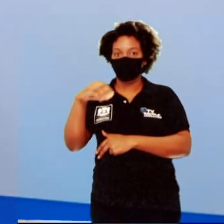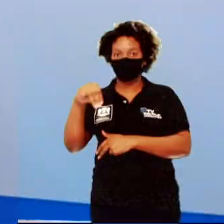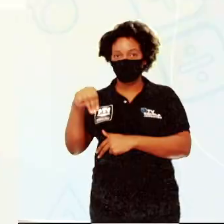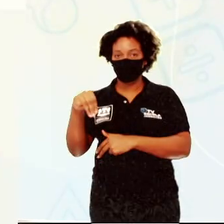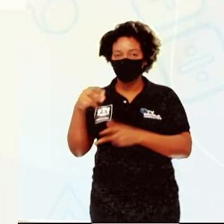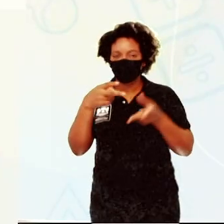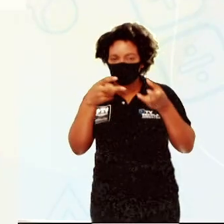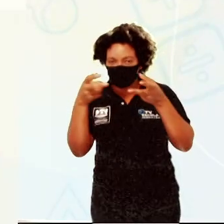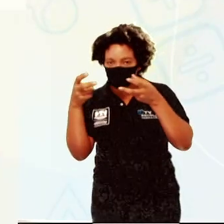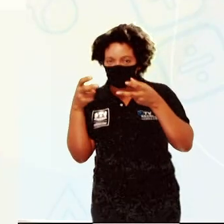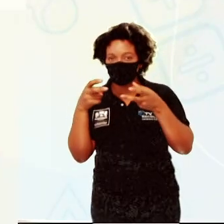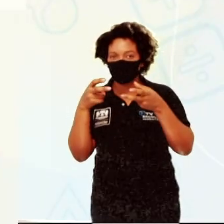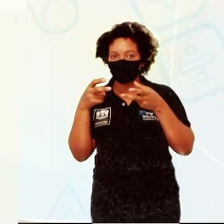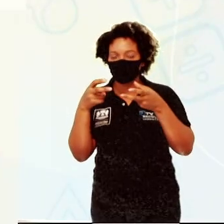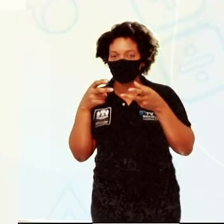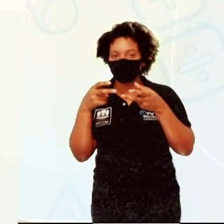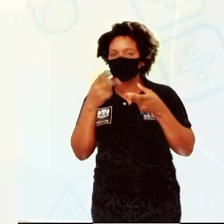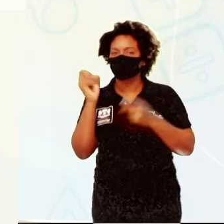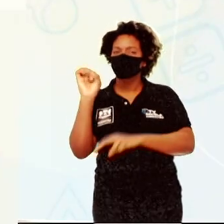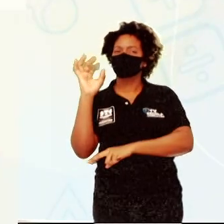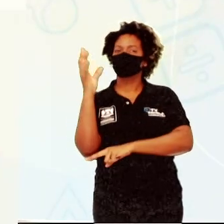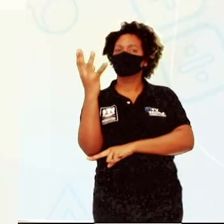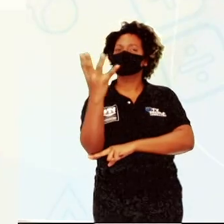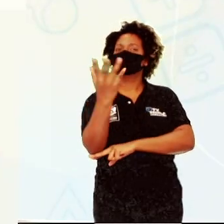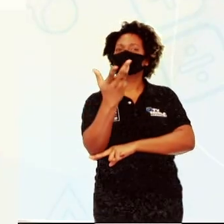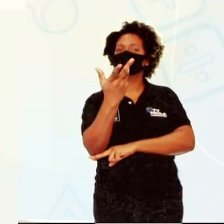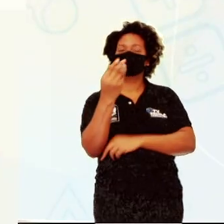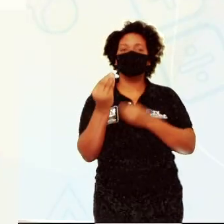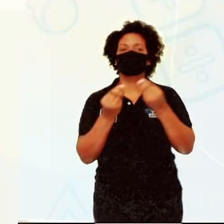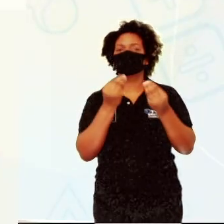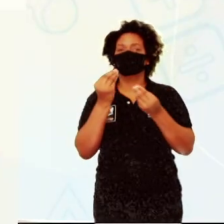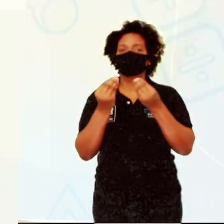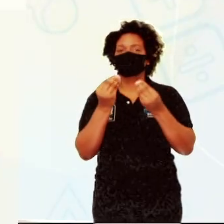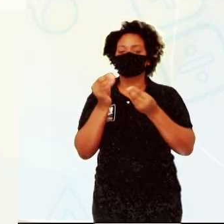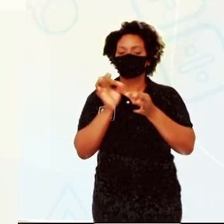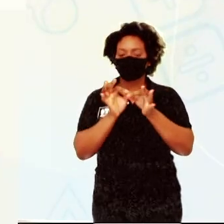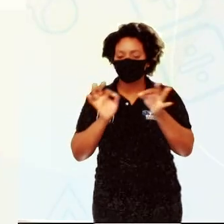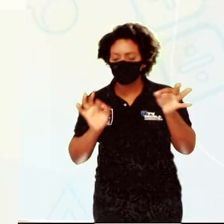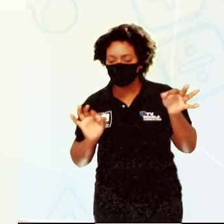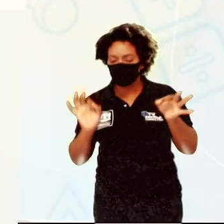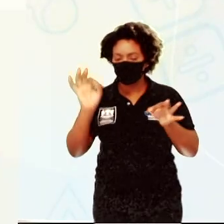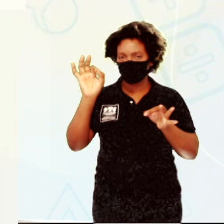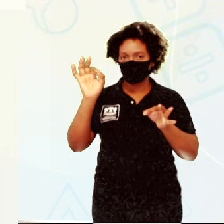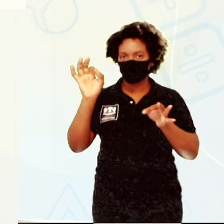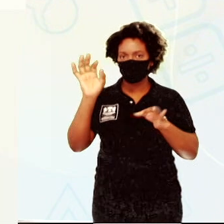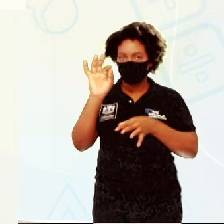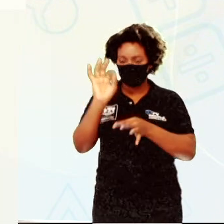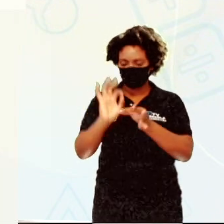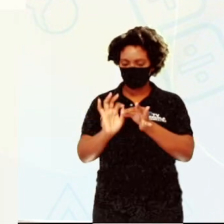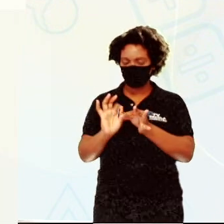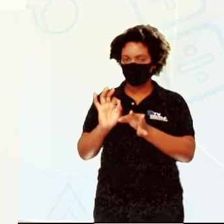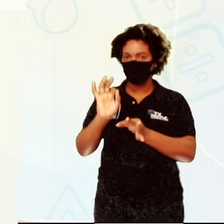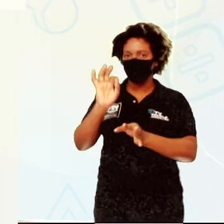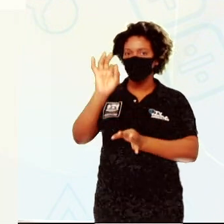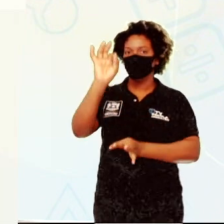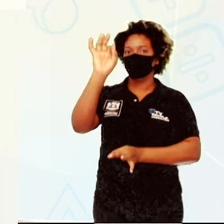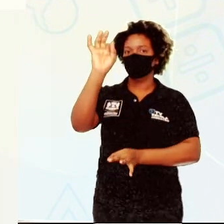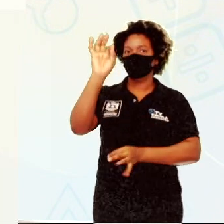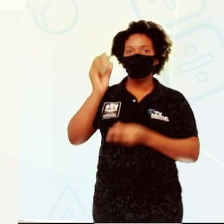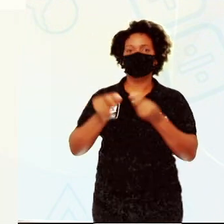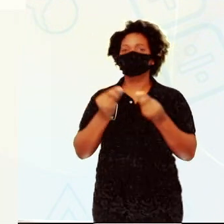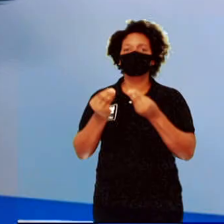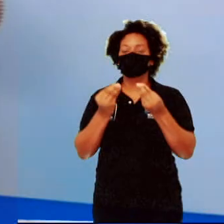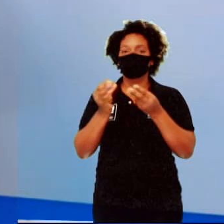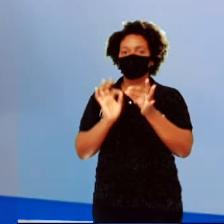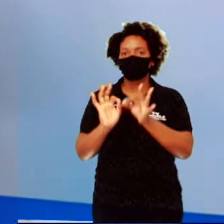só. E essa plantinha? Como é que a gente faz agora na vertical? Como é que nós medimos na